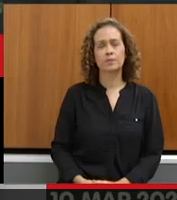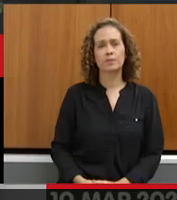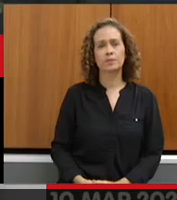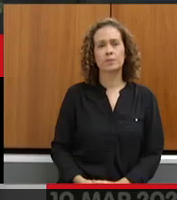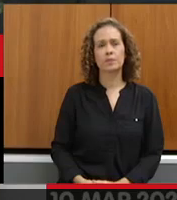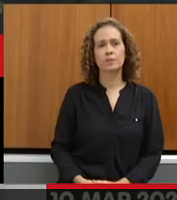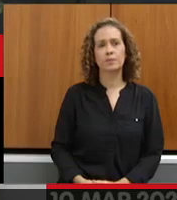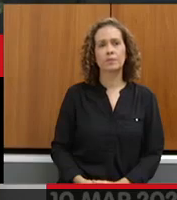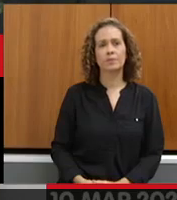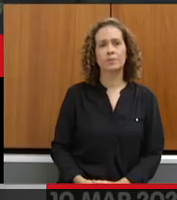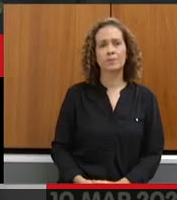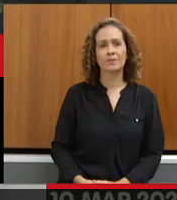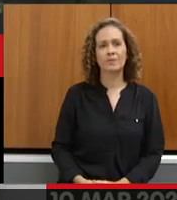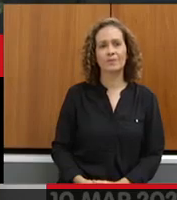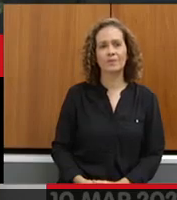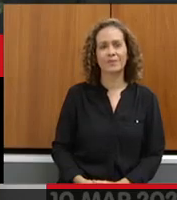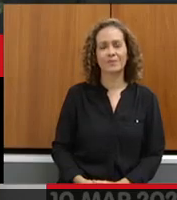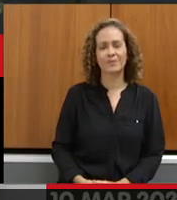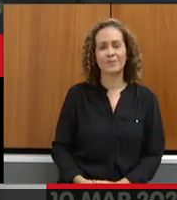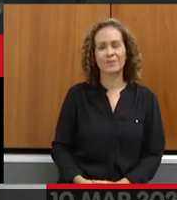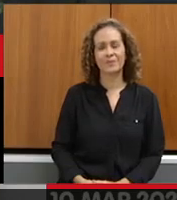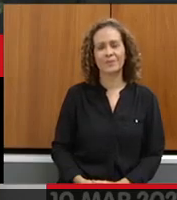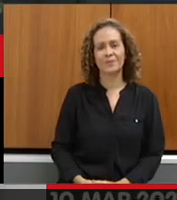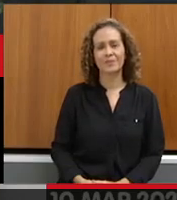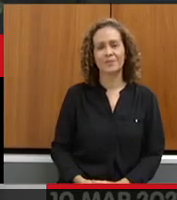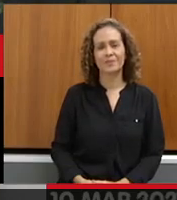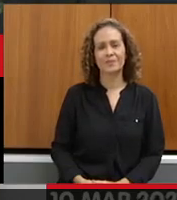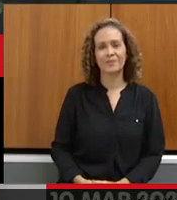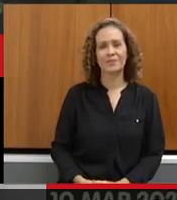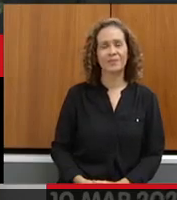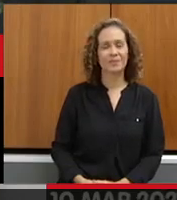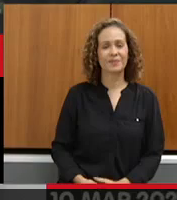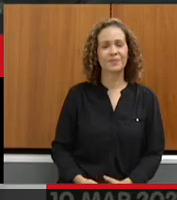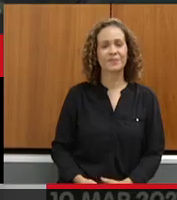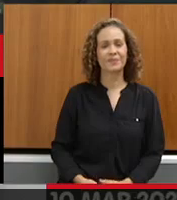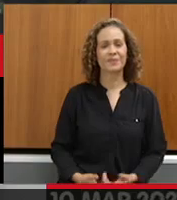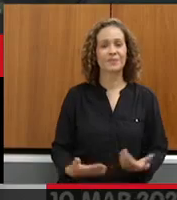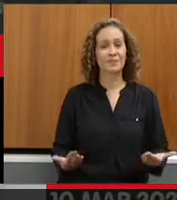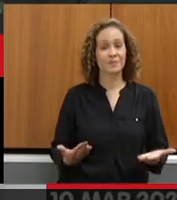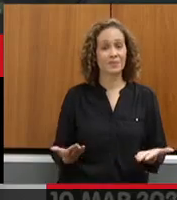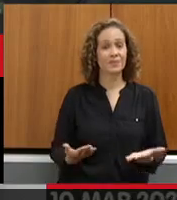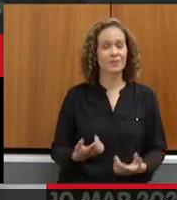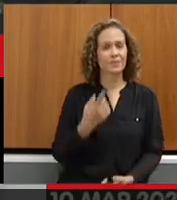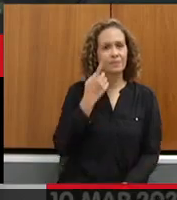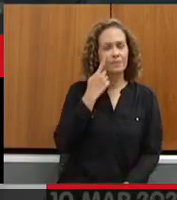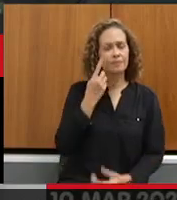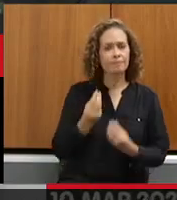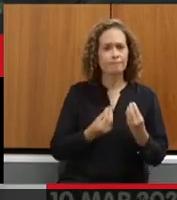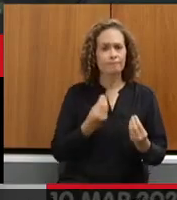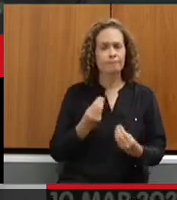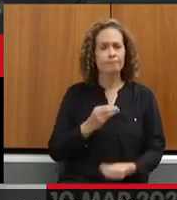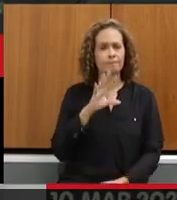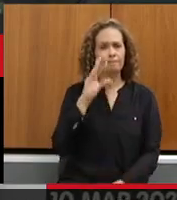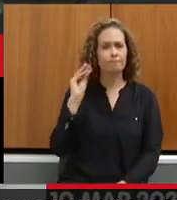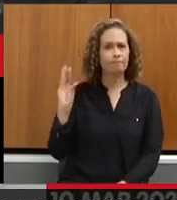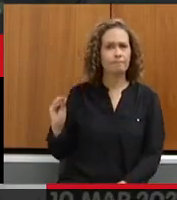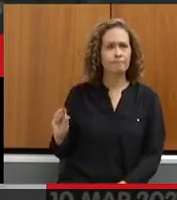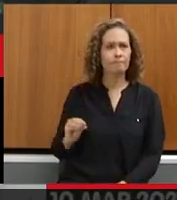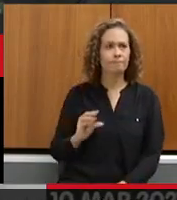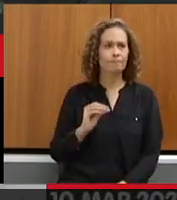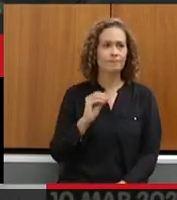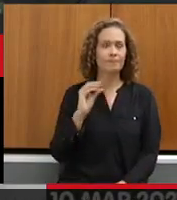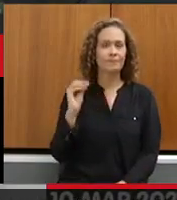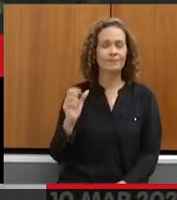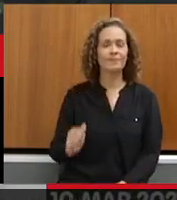enquanto a senhora rever aí o seu seu som vou passar a palavra ao